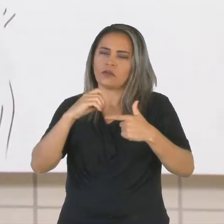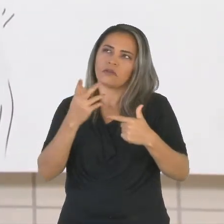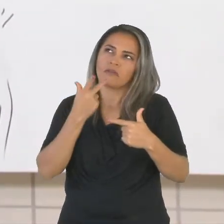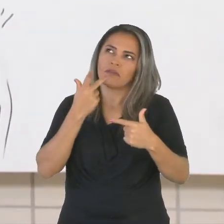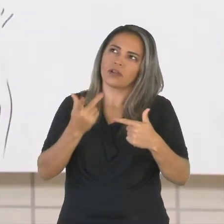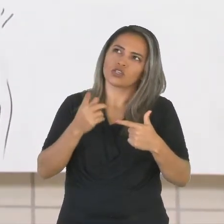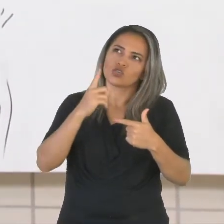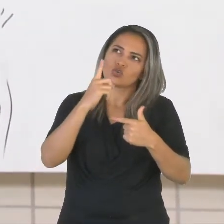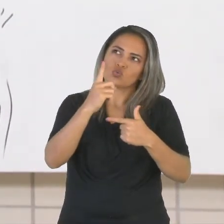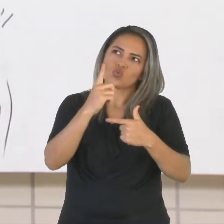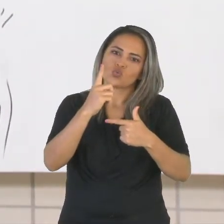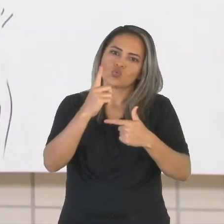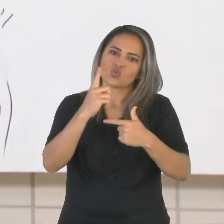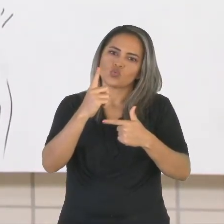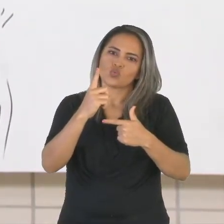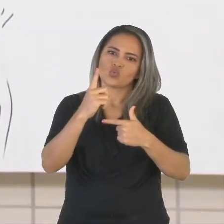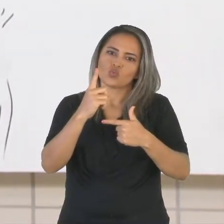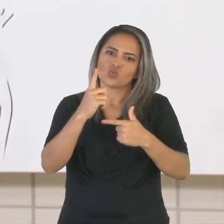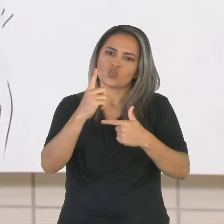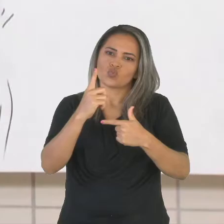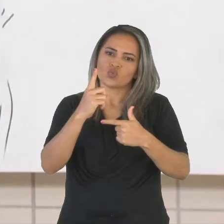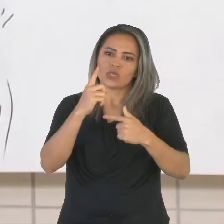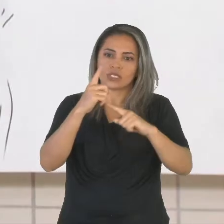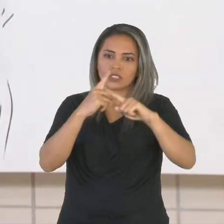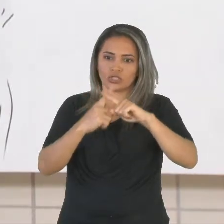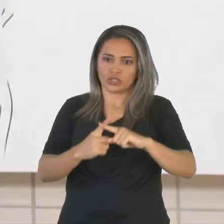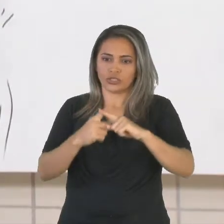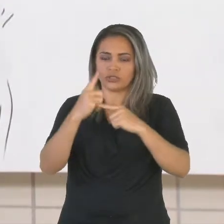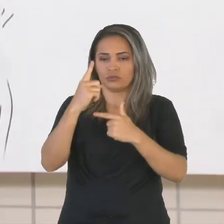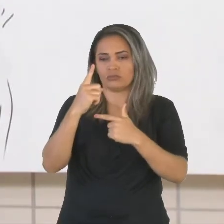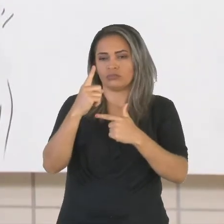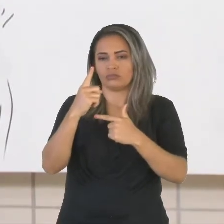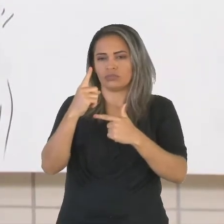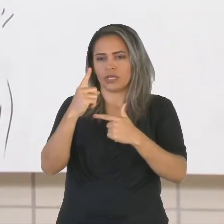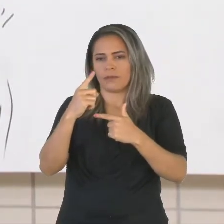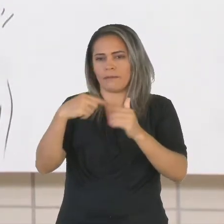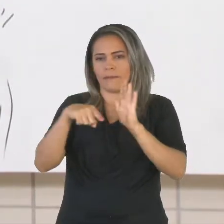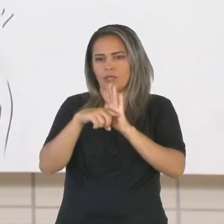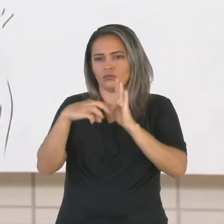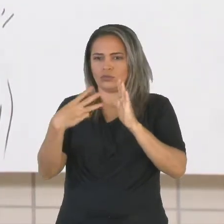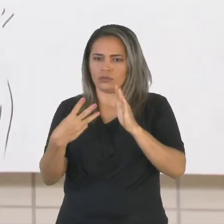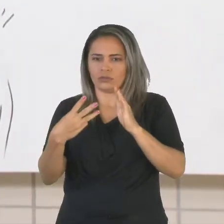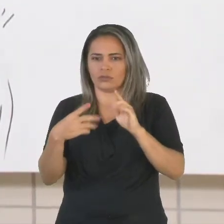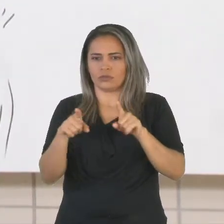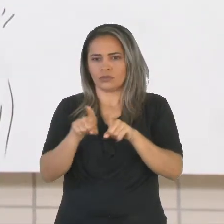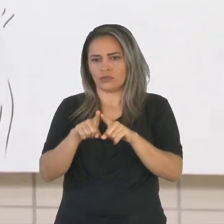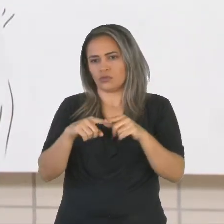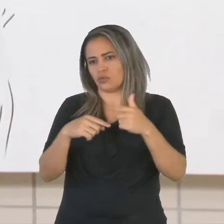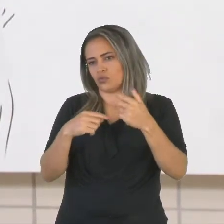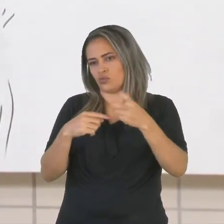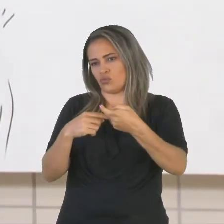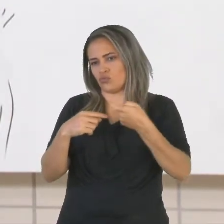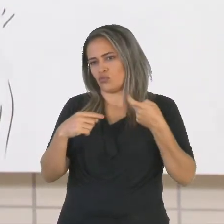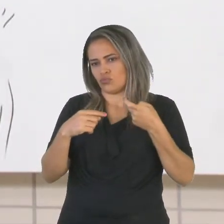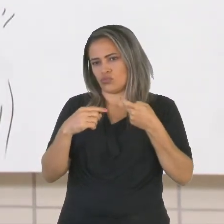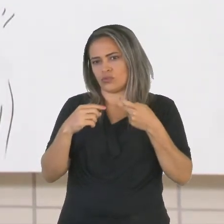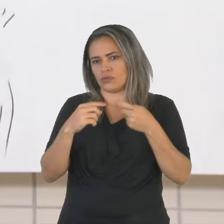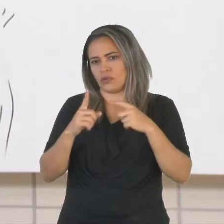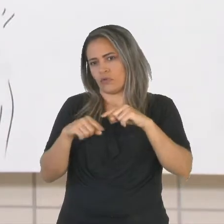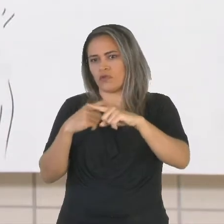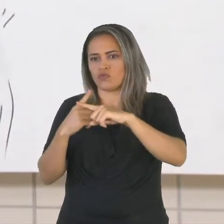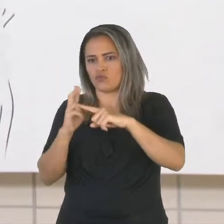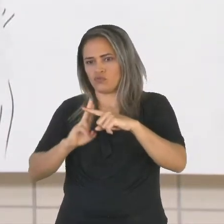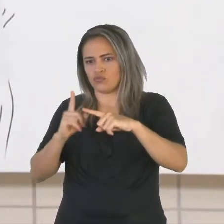1x, raiz quadrada do 9 é 3. Então, menos 3. O outro eu vou usar o mais.